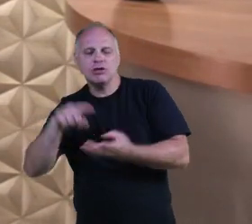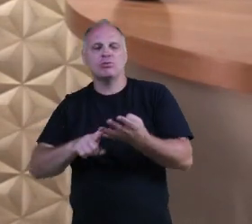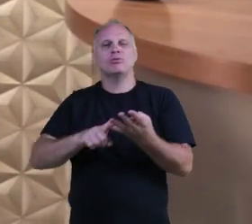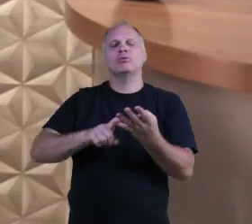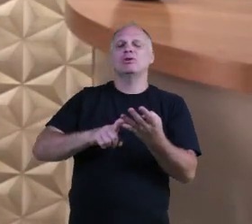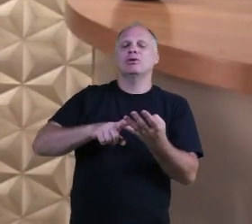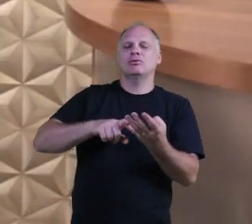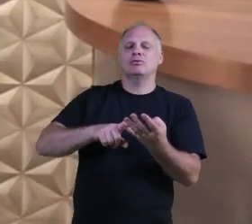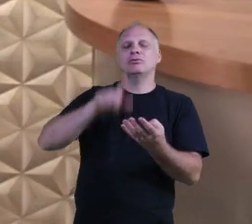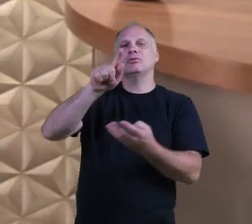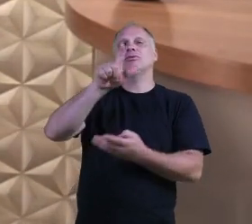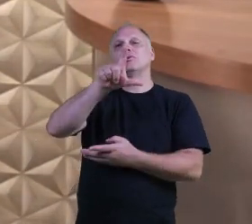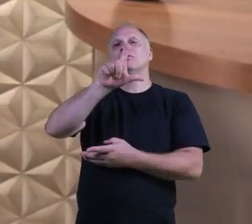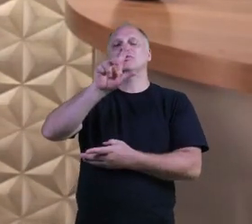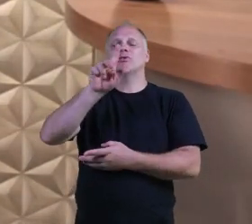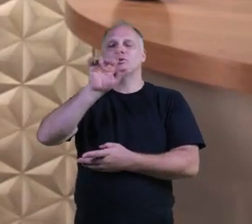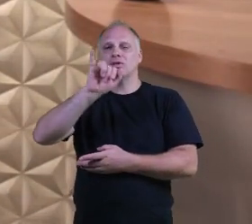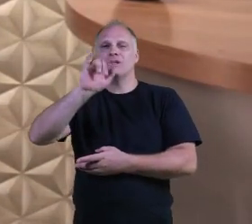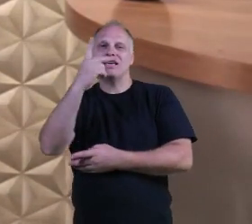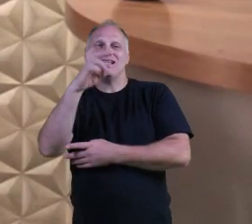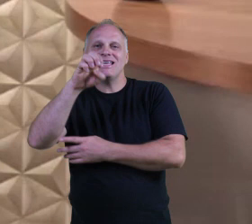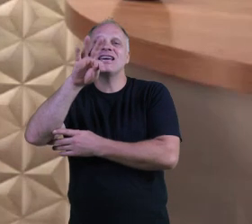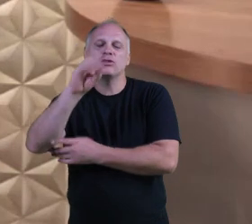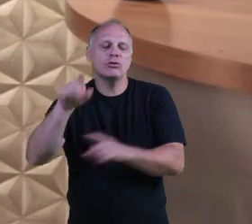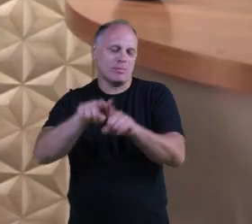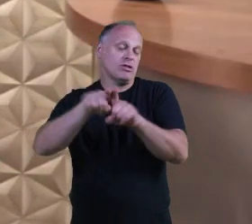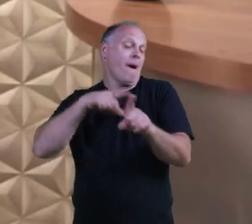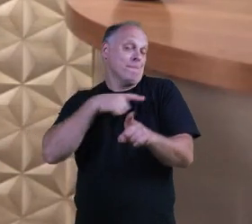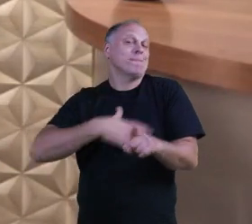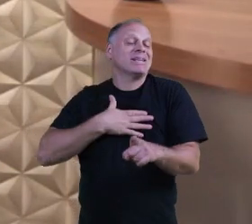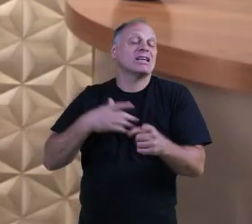Príncipe do Pagode, Reinaldo, Marquinhos Satã,